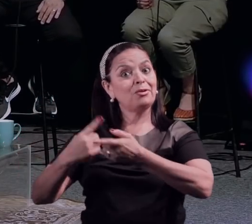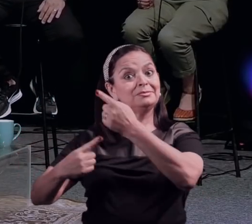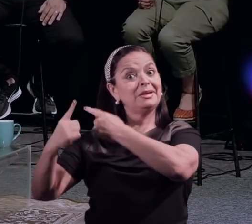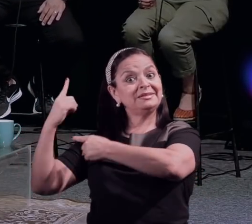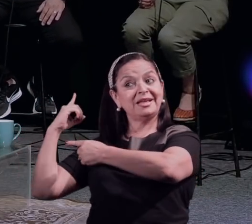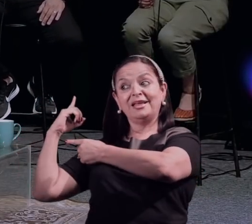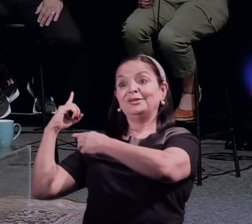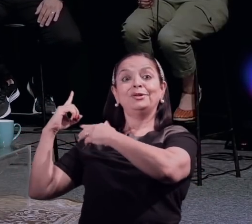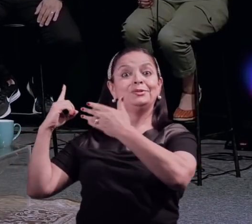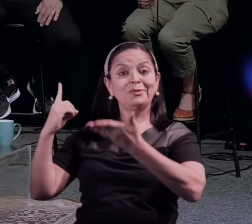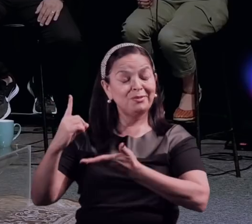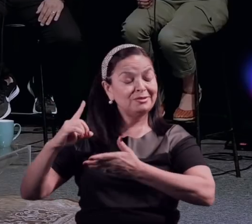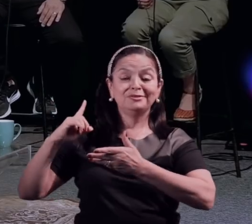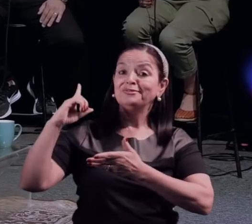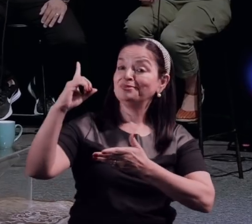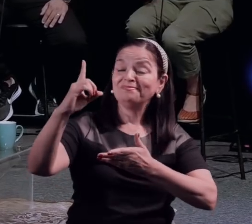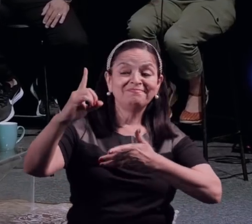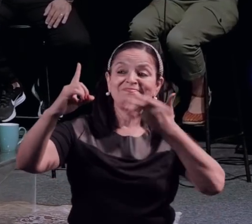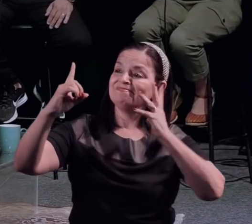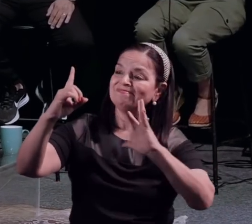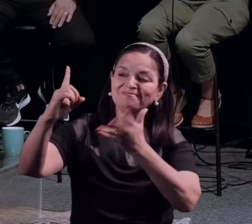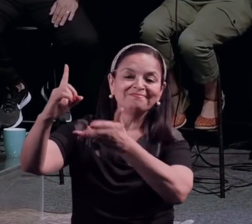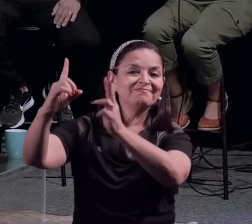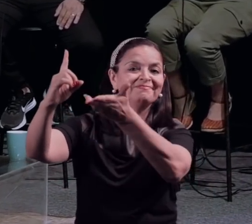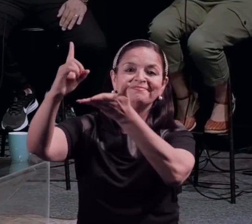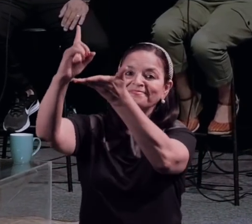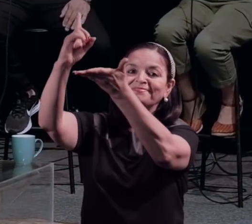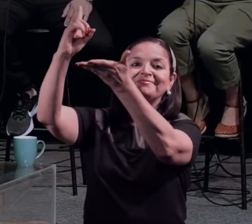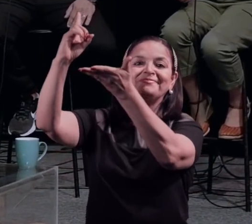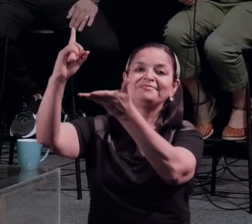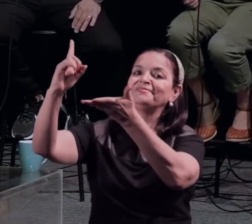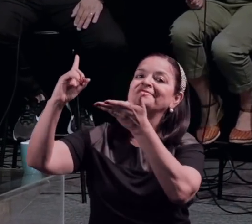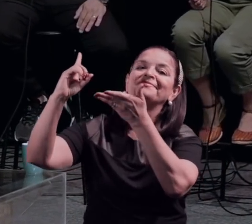hoje e sempre como foste outrora.